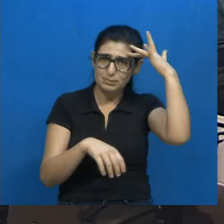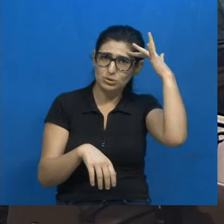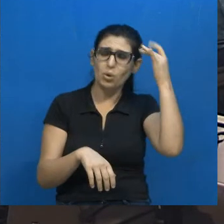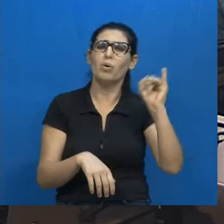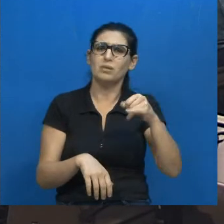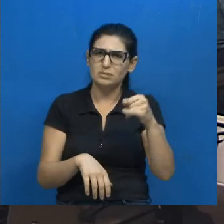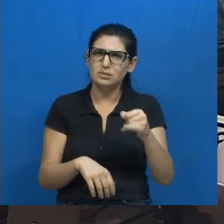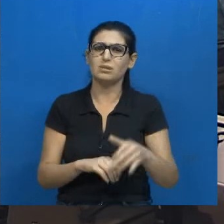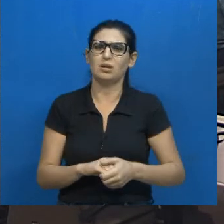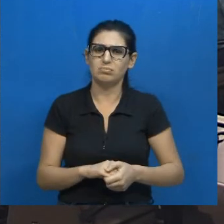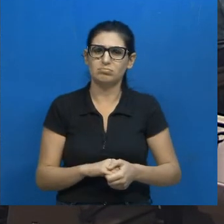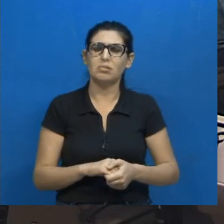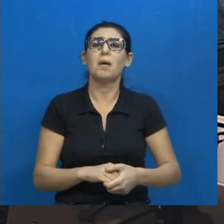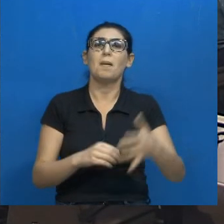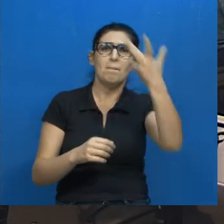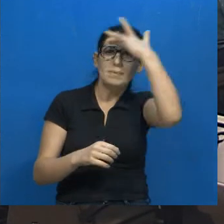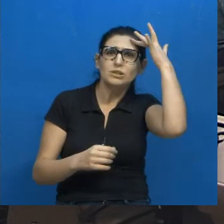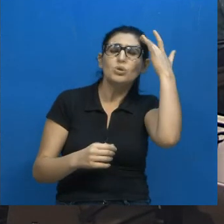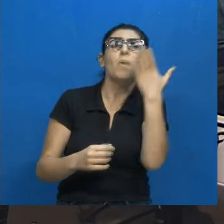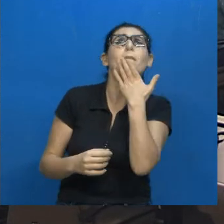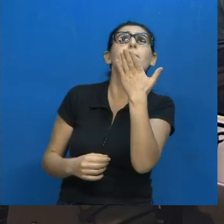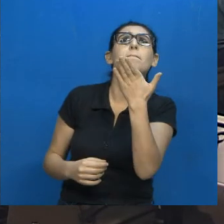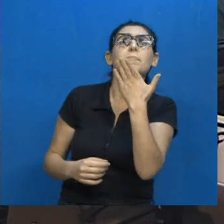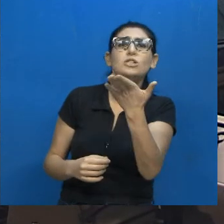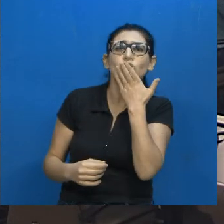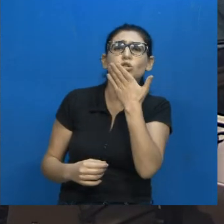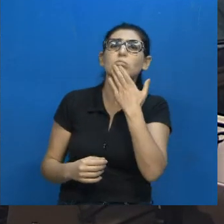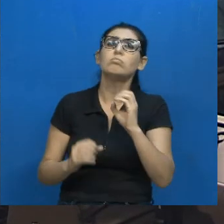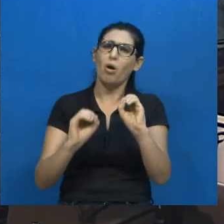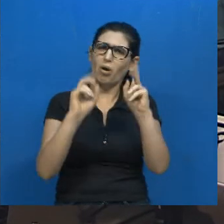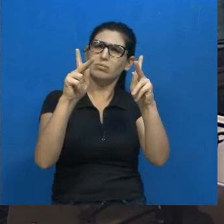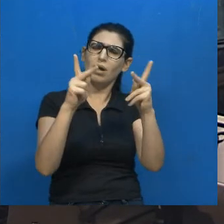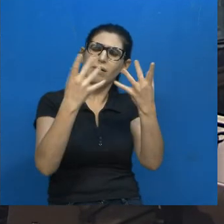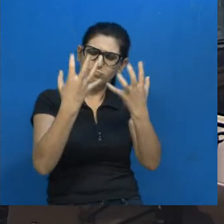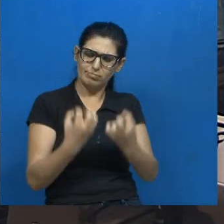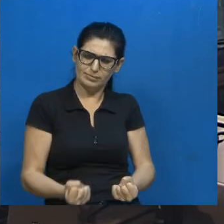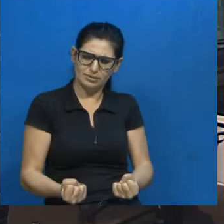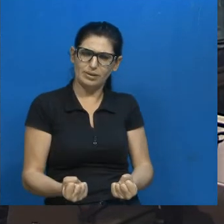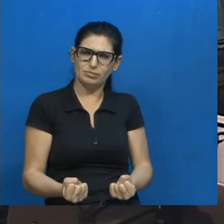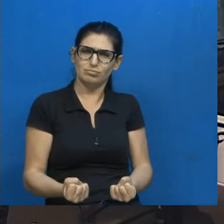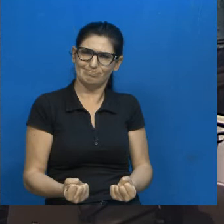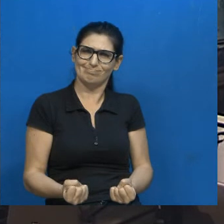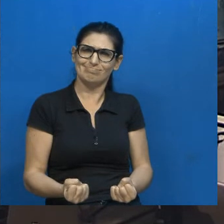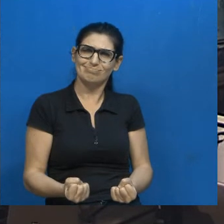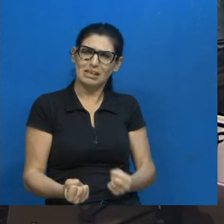aqui. Espera aí, o vereador Aderbal quer falar.